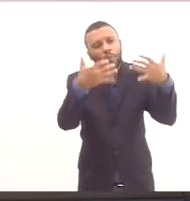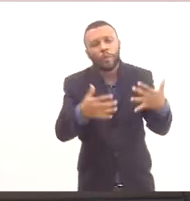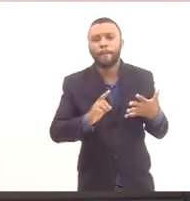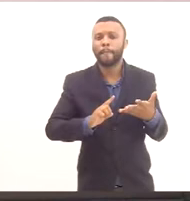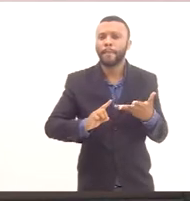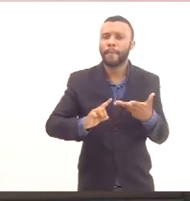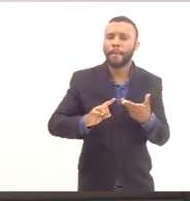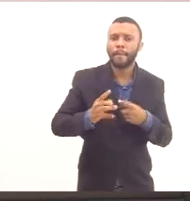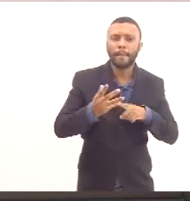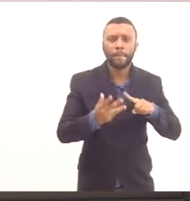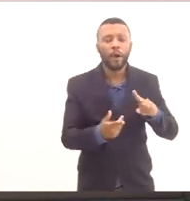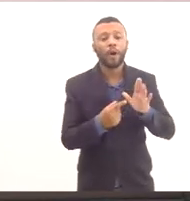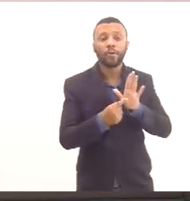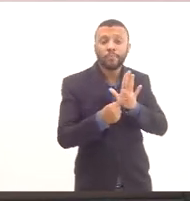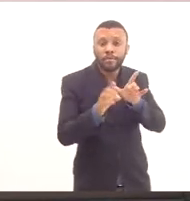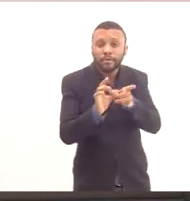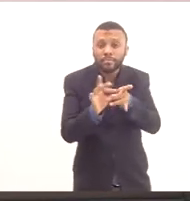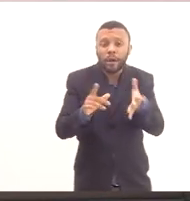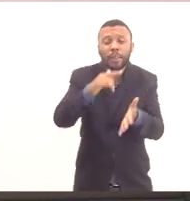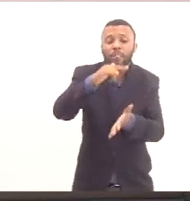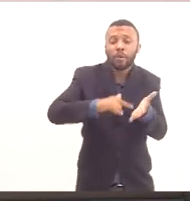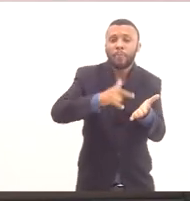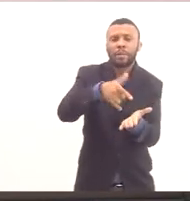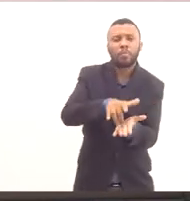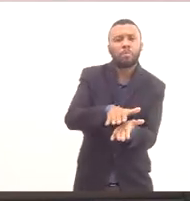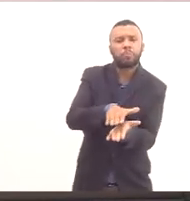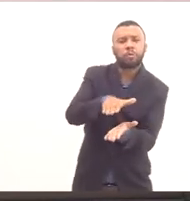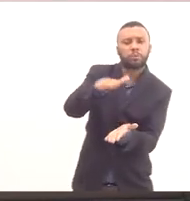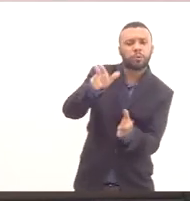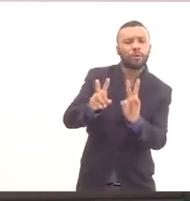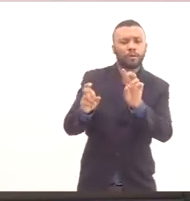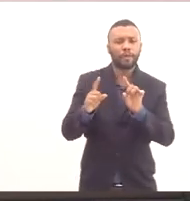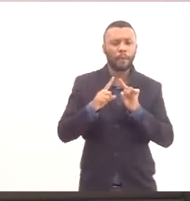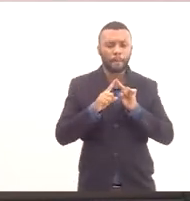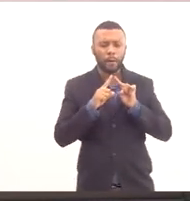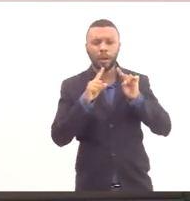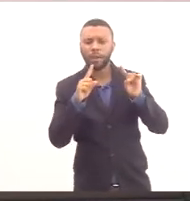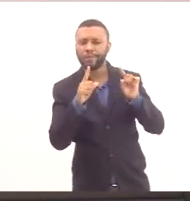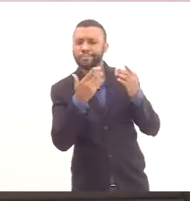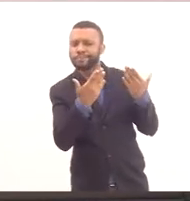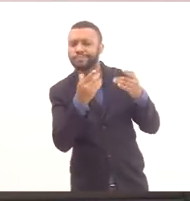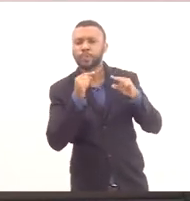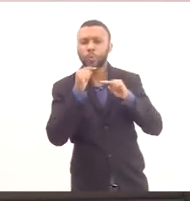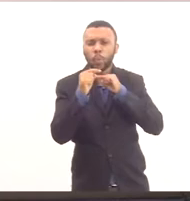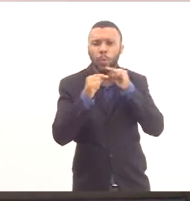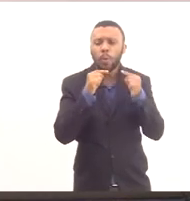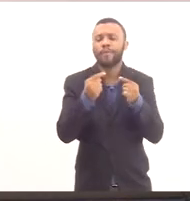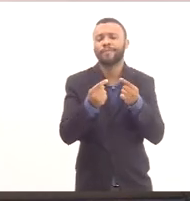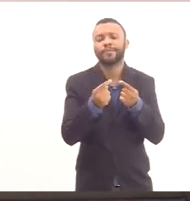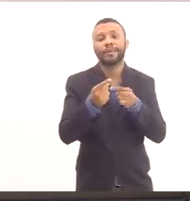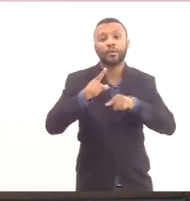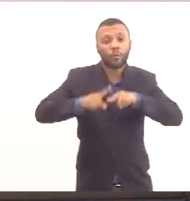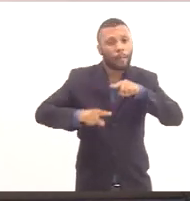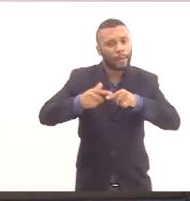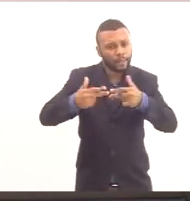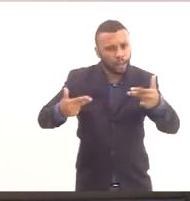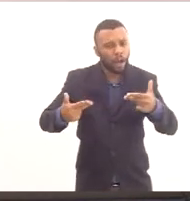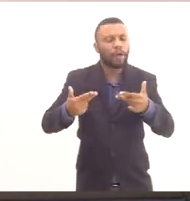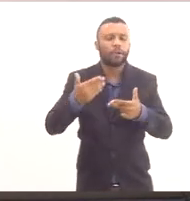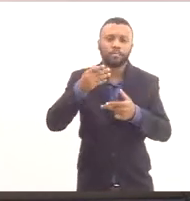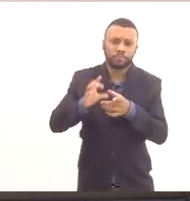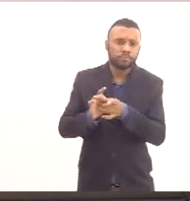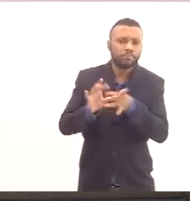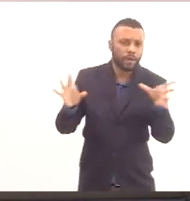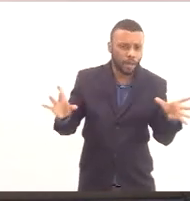disponibilizando farta documentação sobre o questionamento realizado considerando que mais uma vez todo material solicitado será protocolado pela